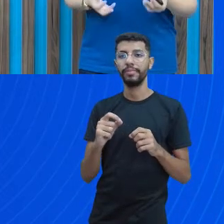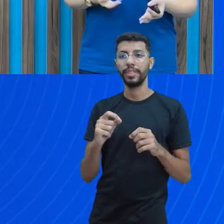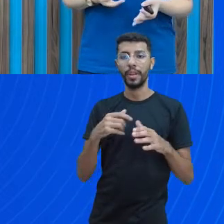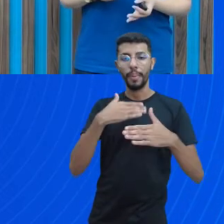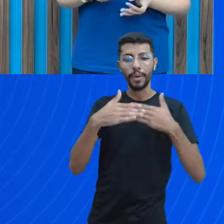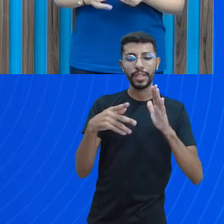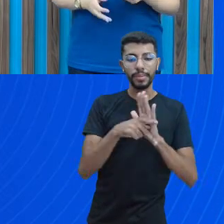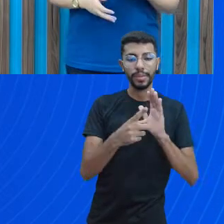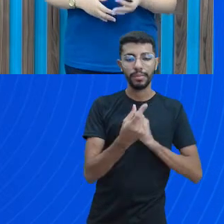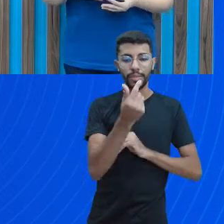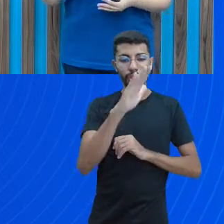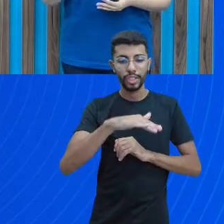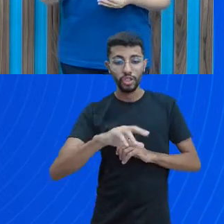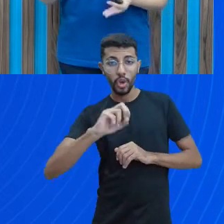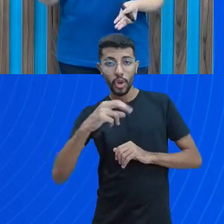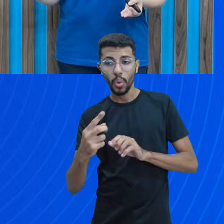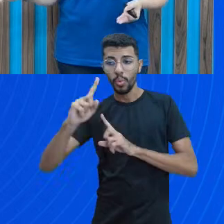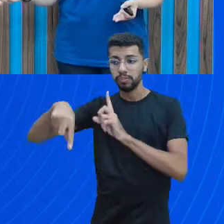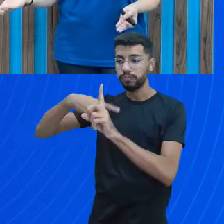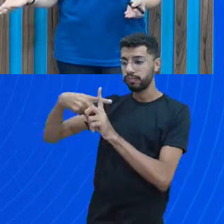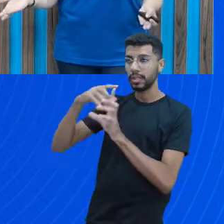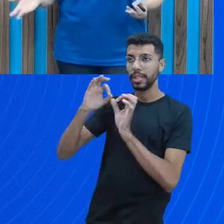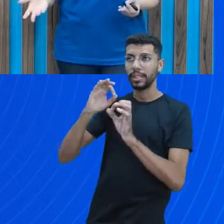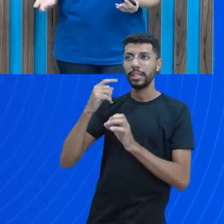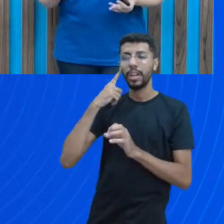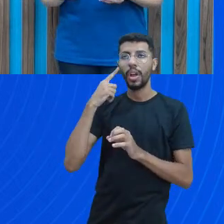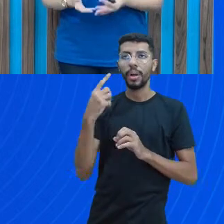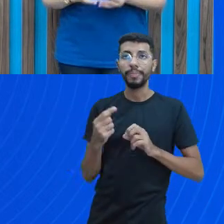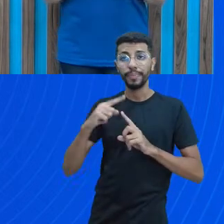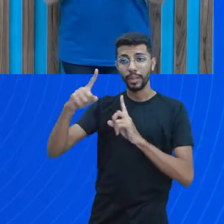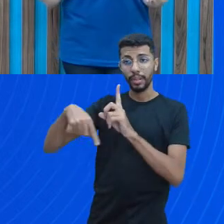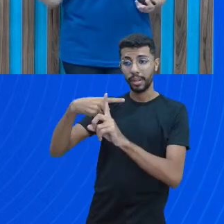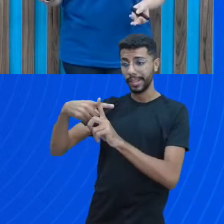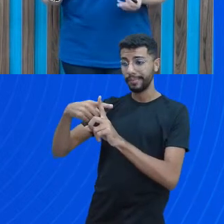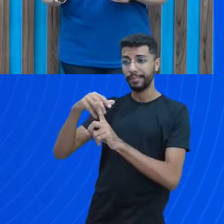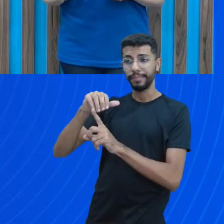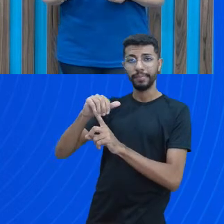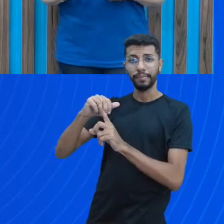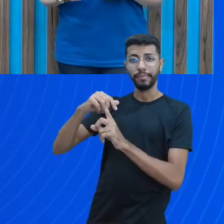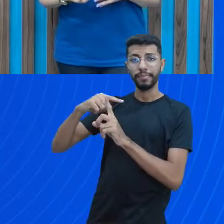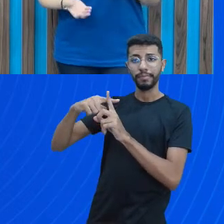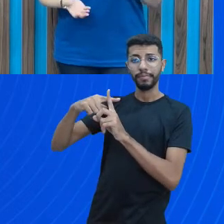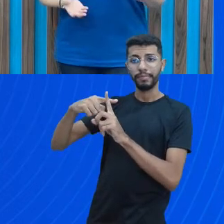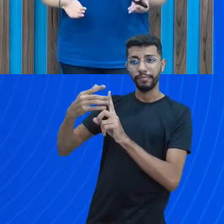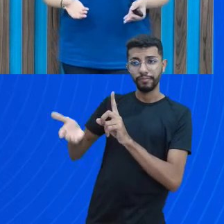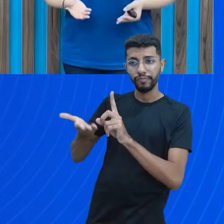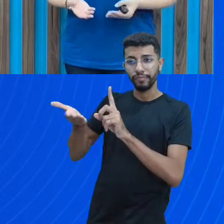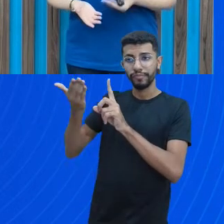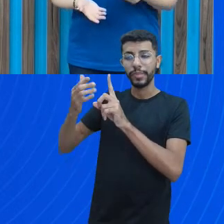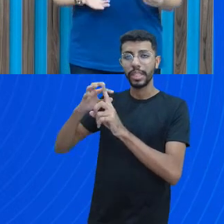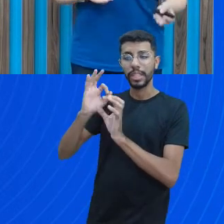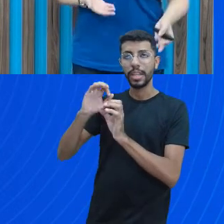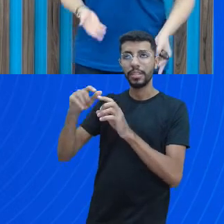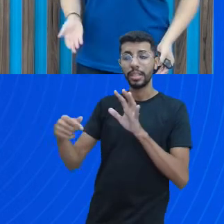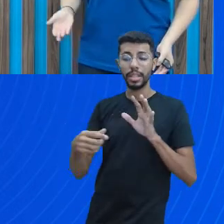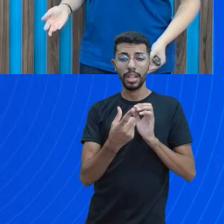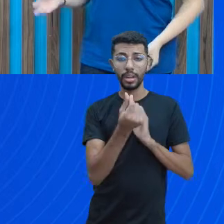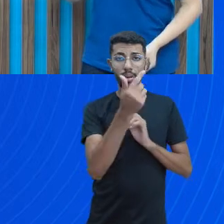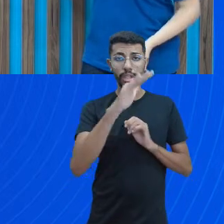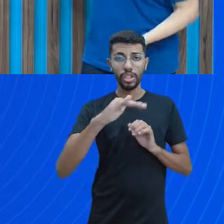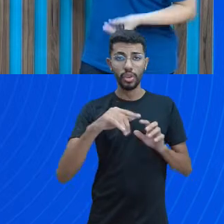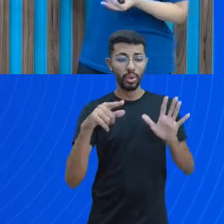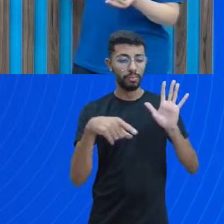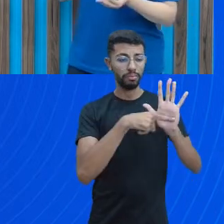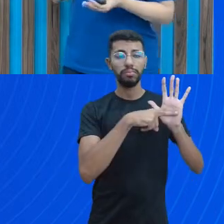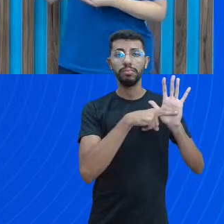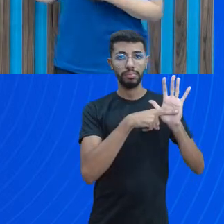gente está utilizando para o acréscimo o mais, logicamente, a gente está somando uma porcentagem, e a gente está utilizando para o desconto o menos.